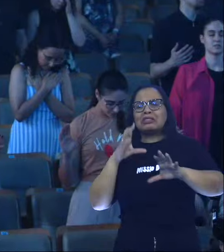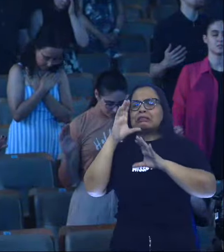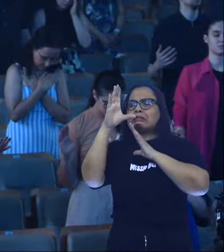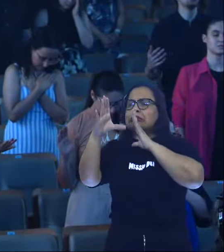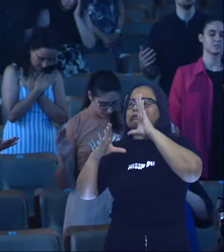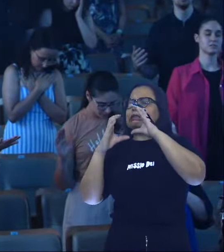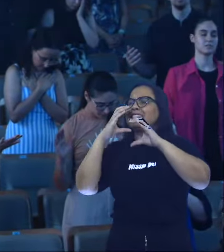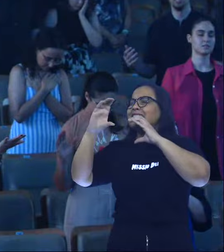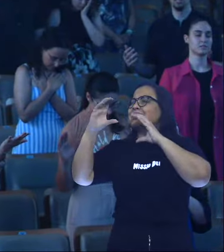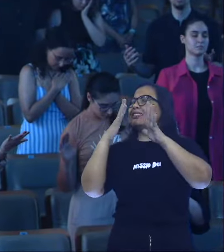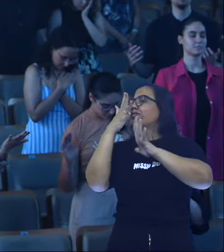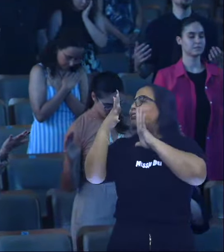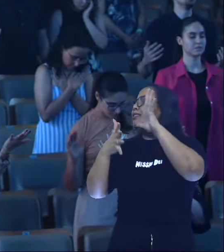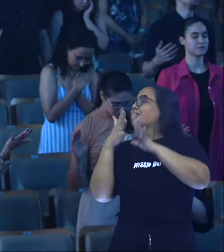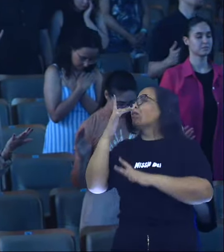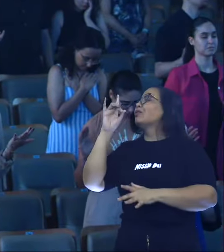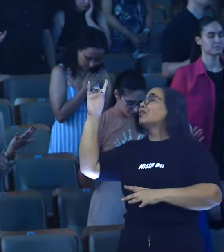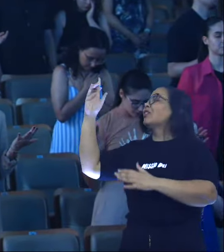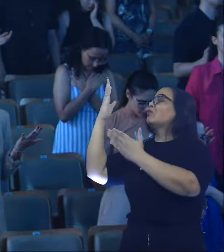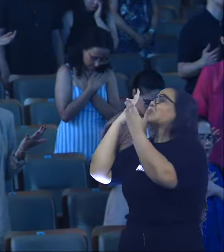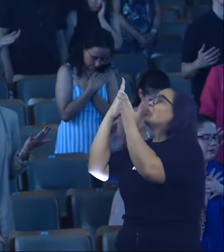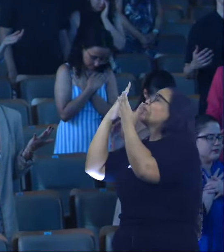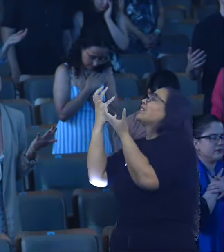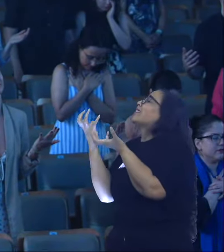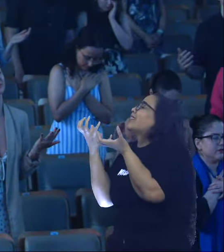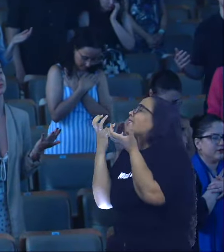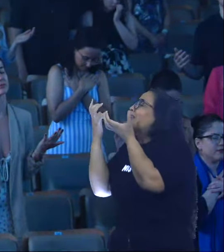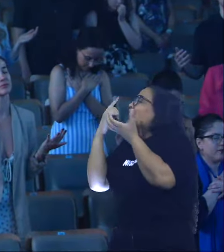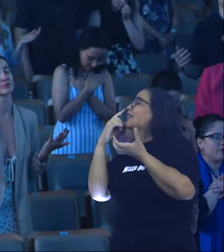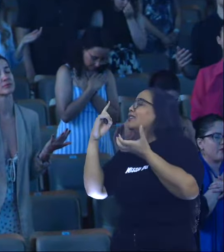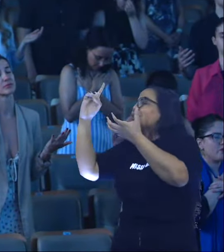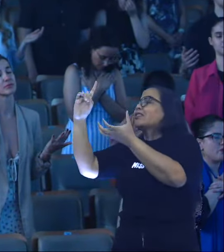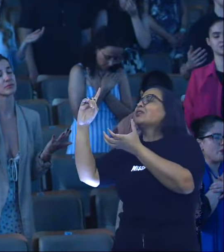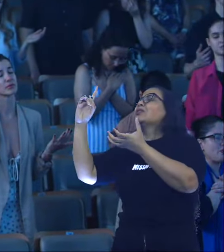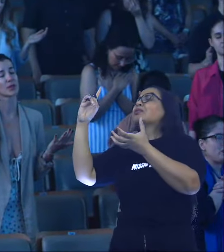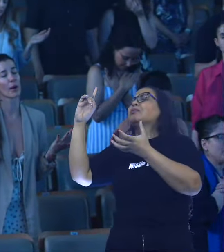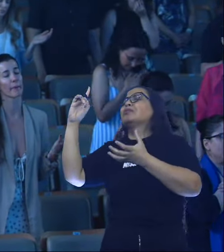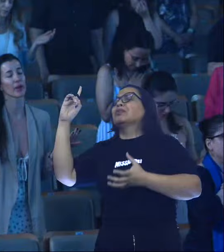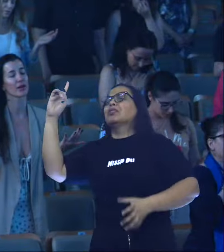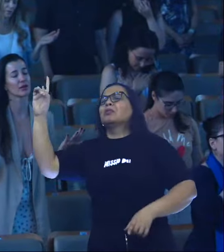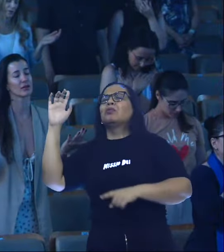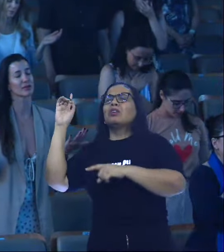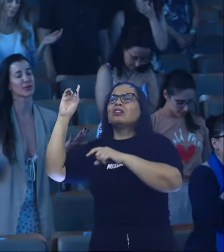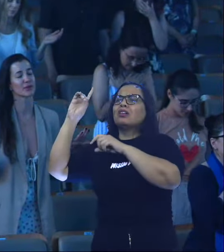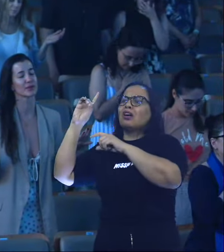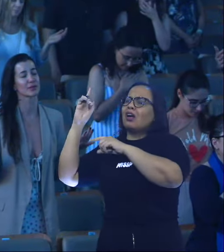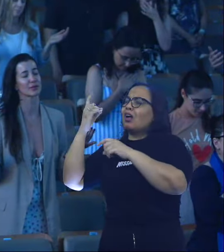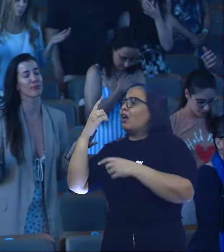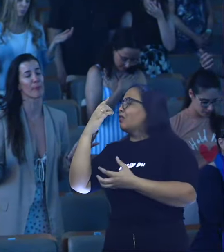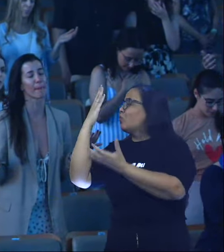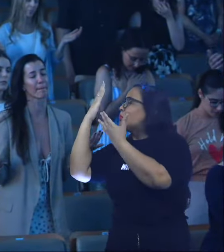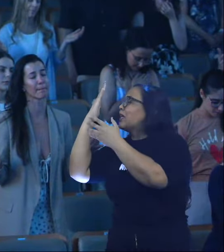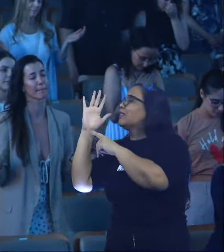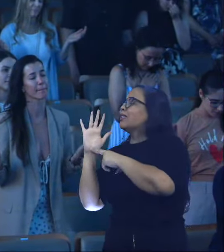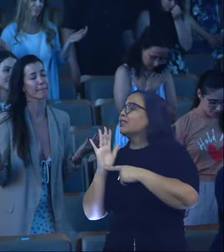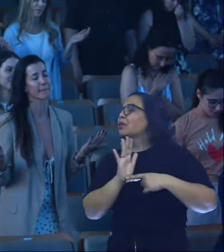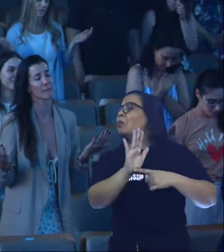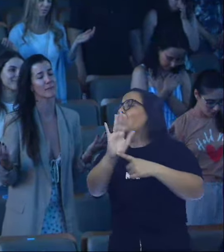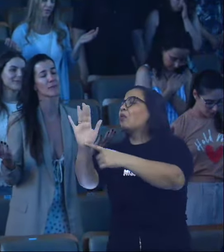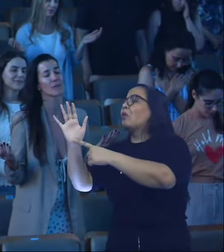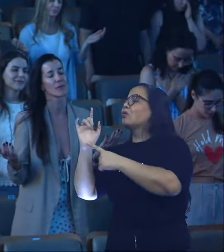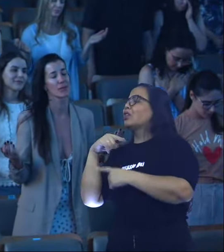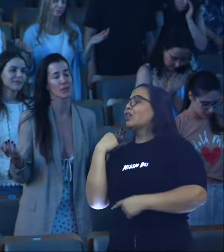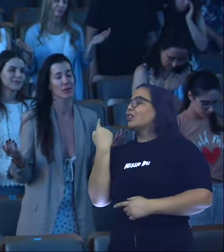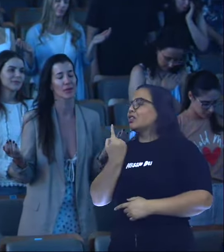da Tua presença, derrama sobre esse templo, essa igreja da Tua presença, para que possamos sair daqui hoje cheios,